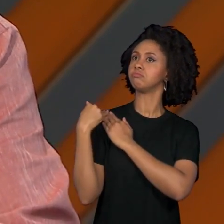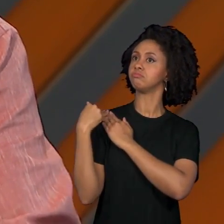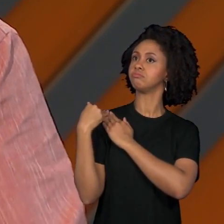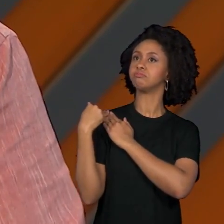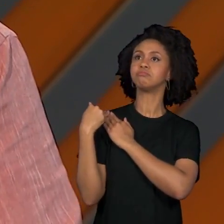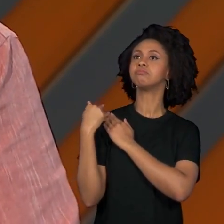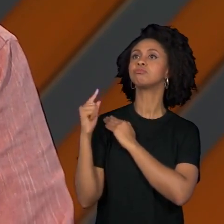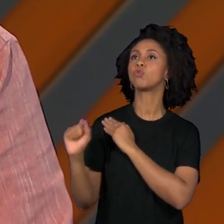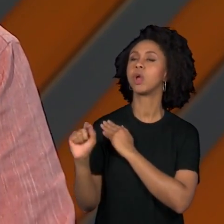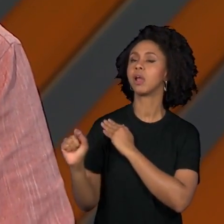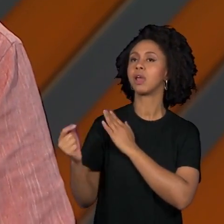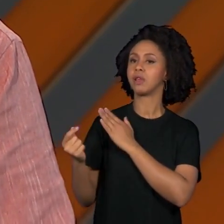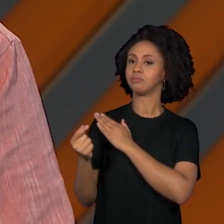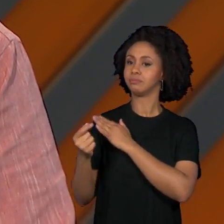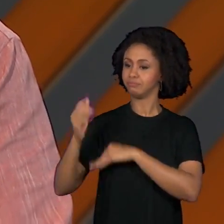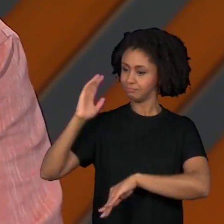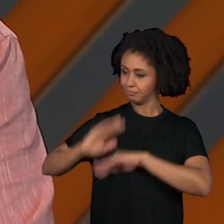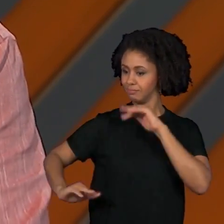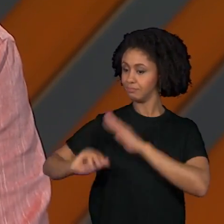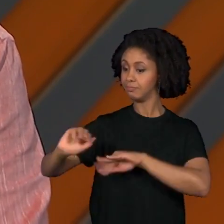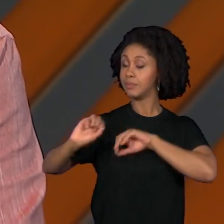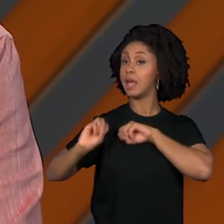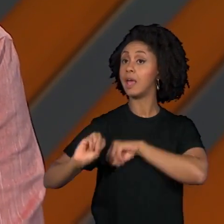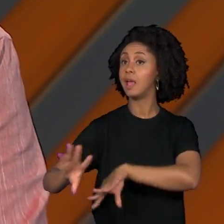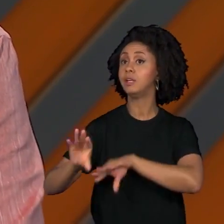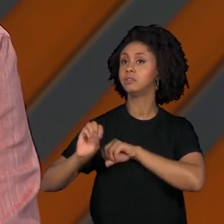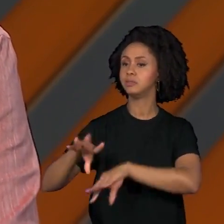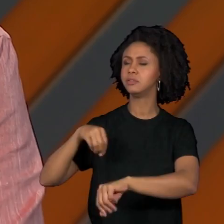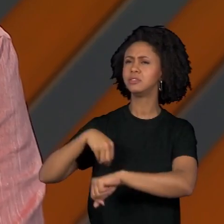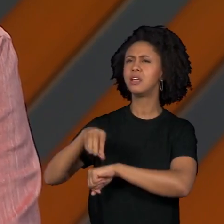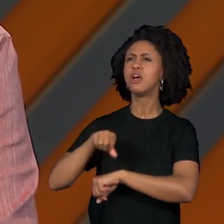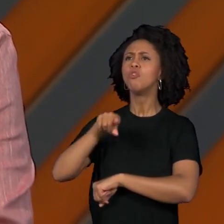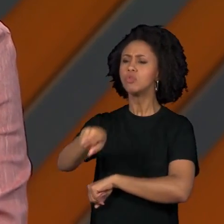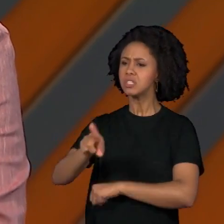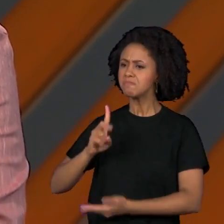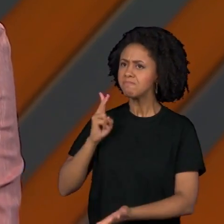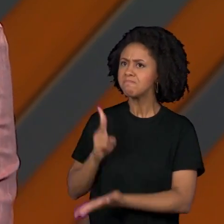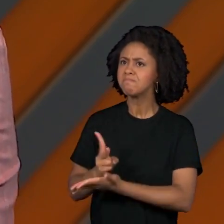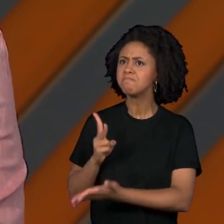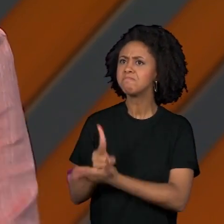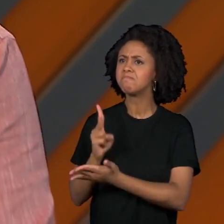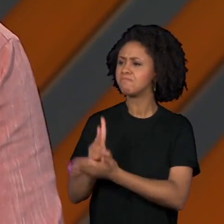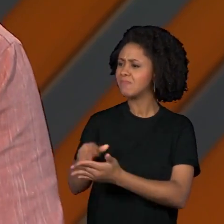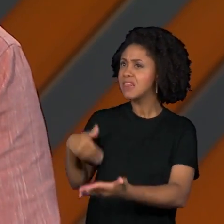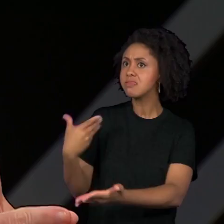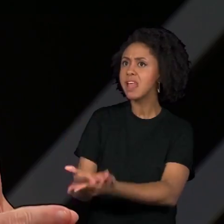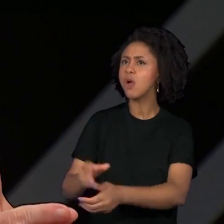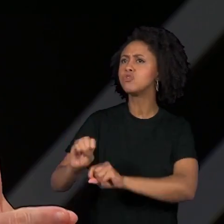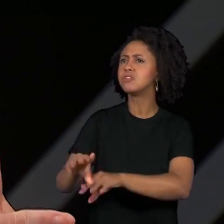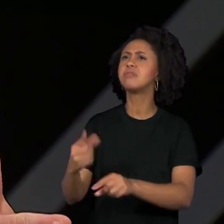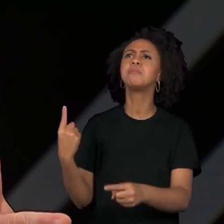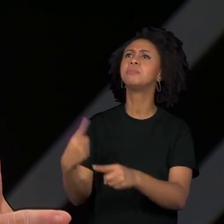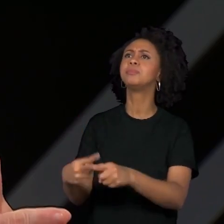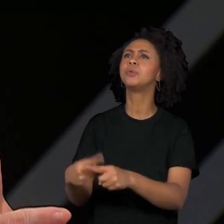do ensinar, né? O que continua motivando você a ensinar até hoje?